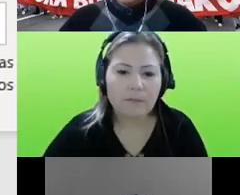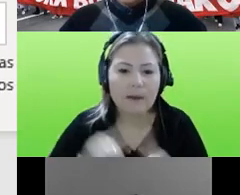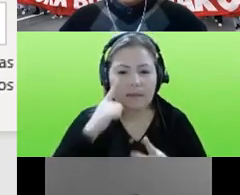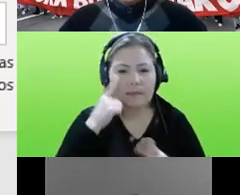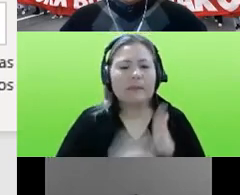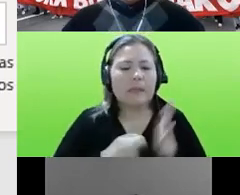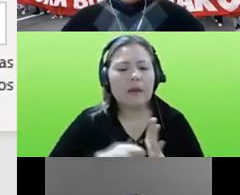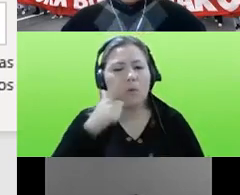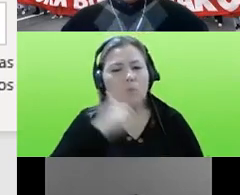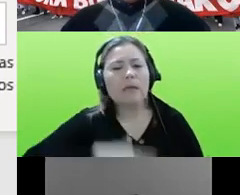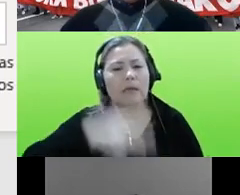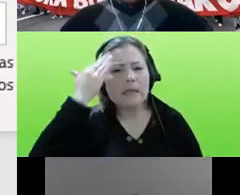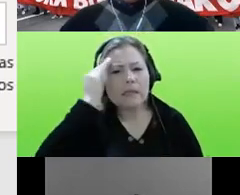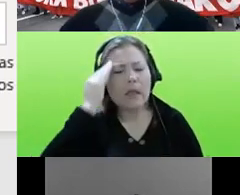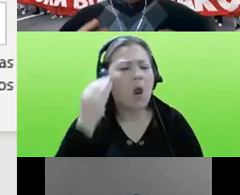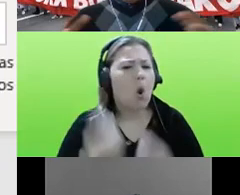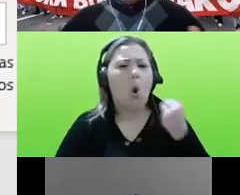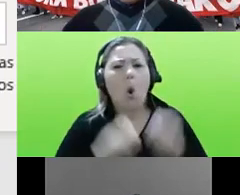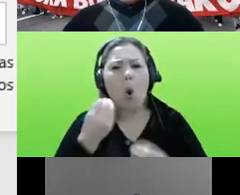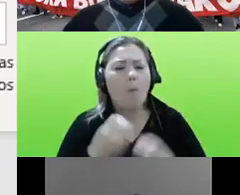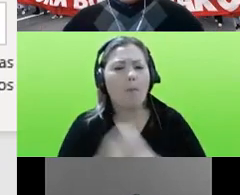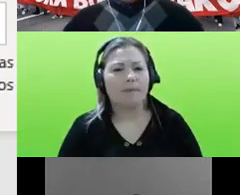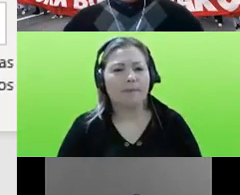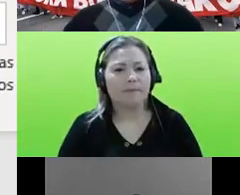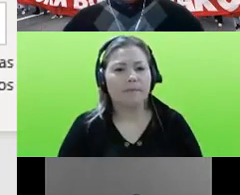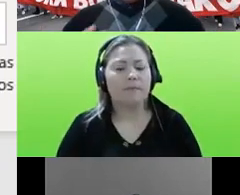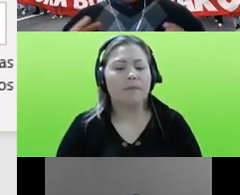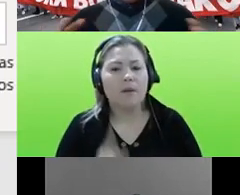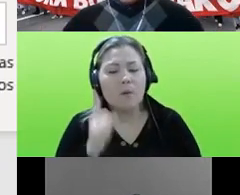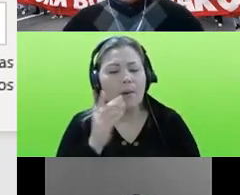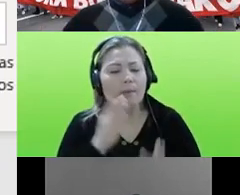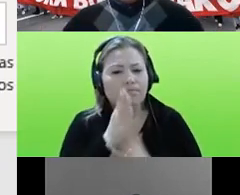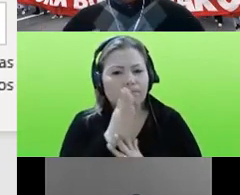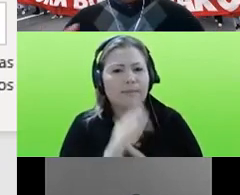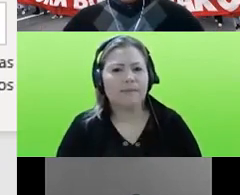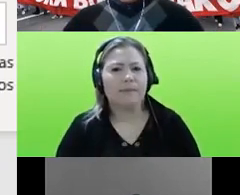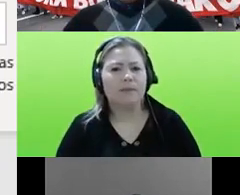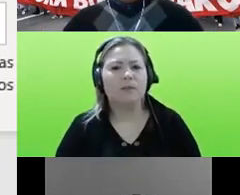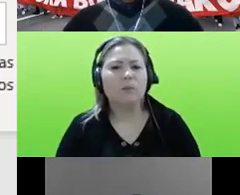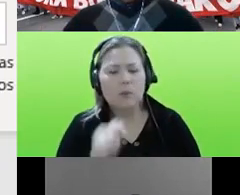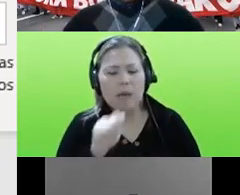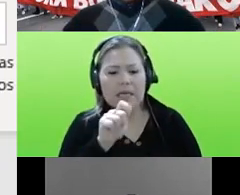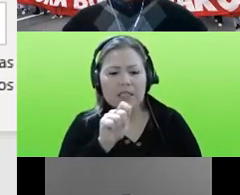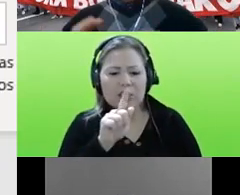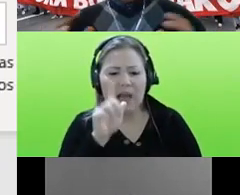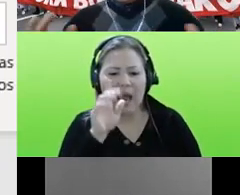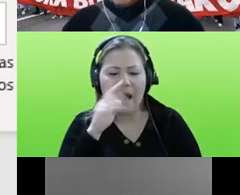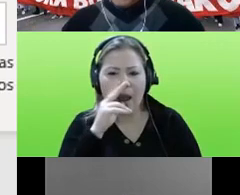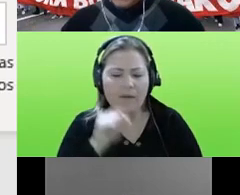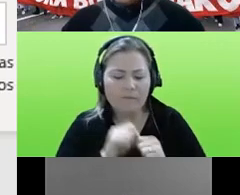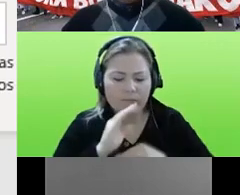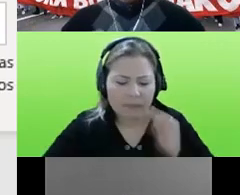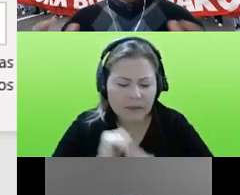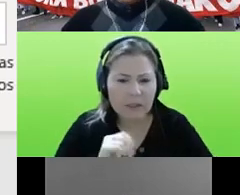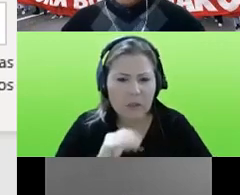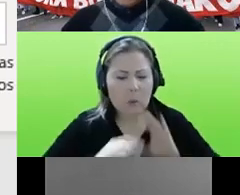entender como é que uma pragmática do agir comunicativo com essa